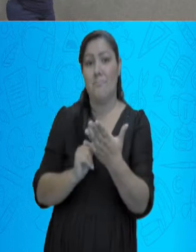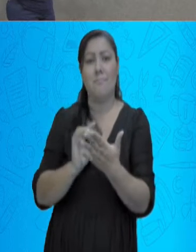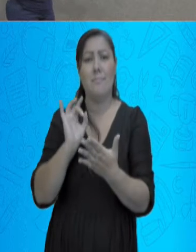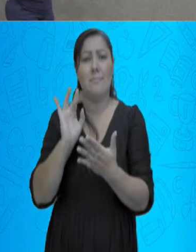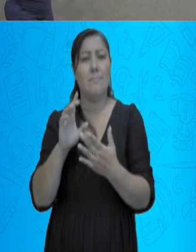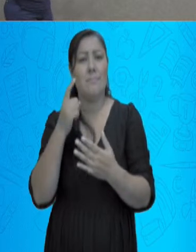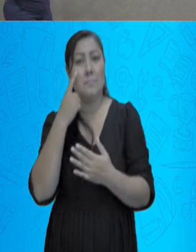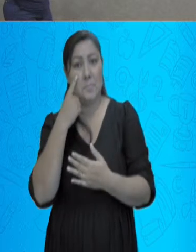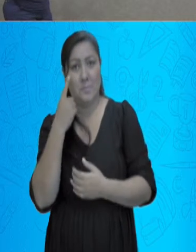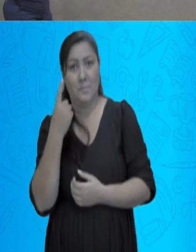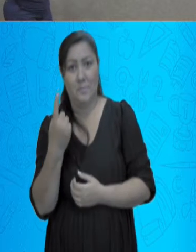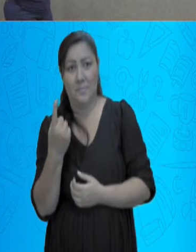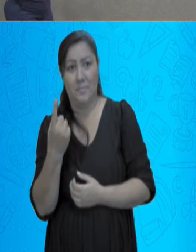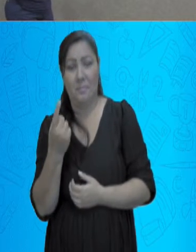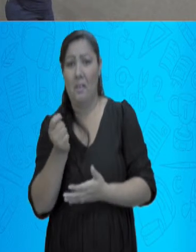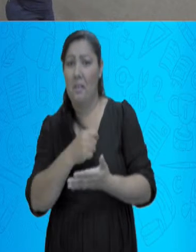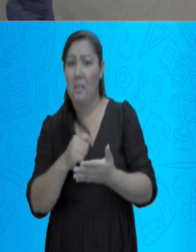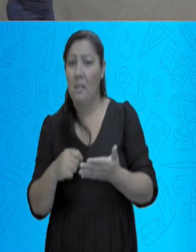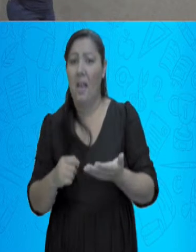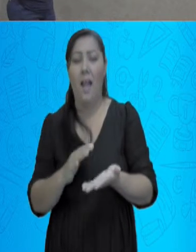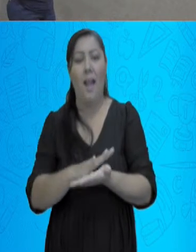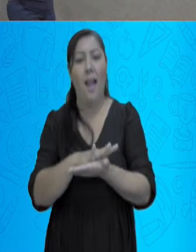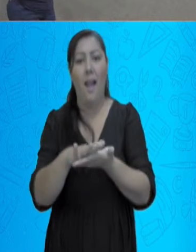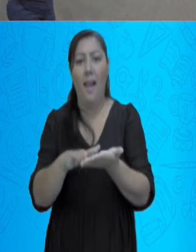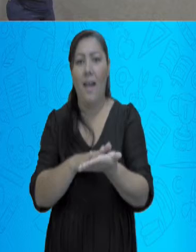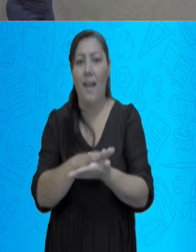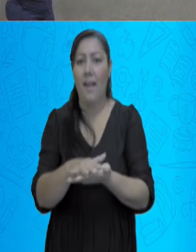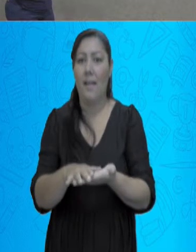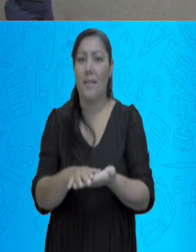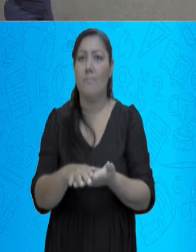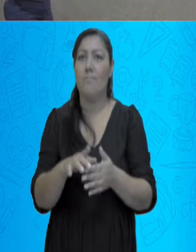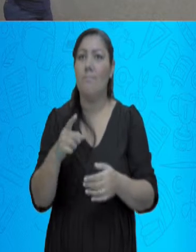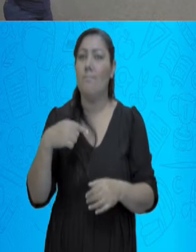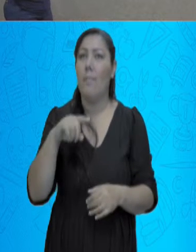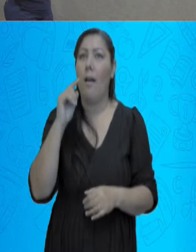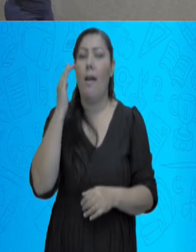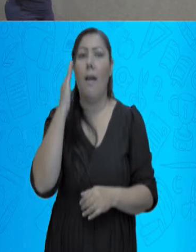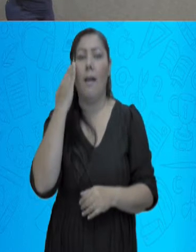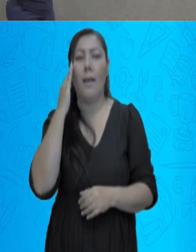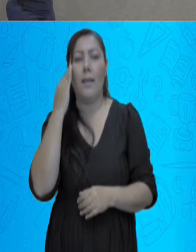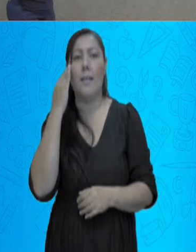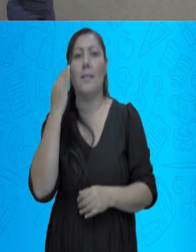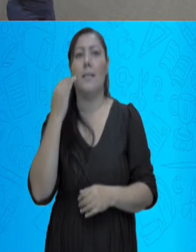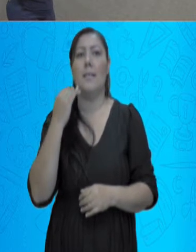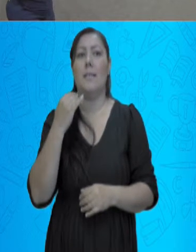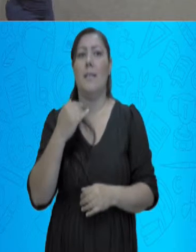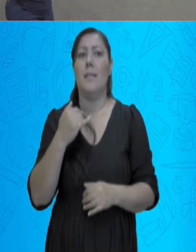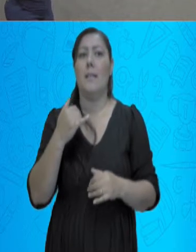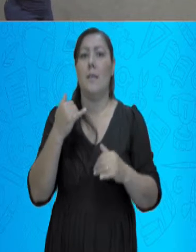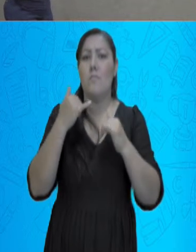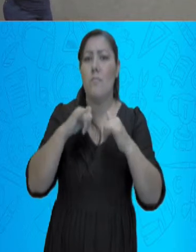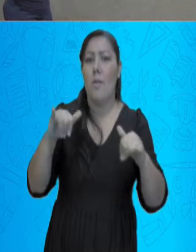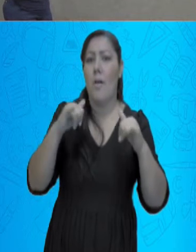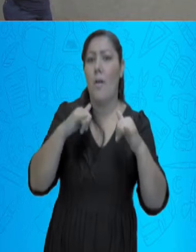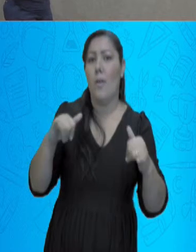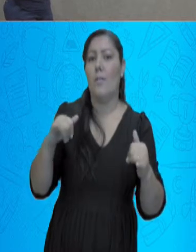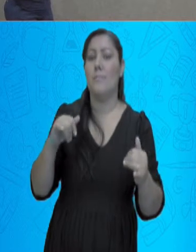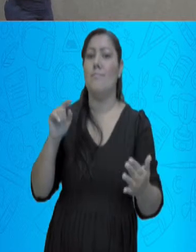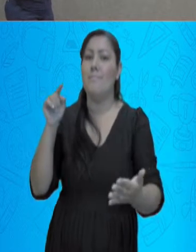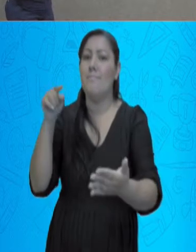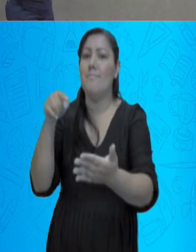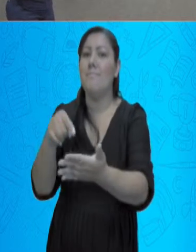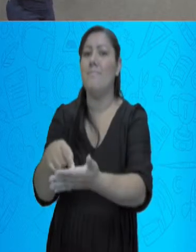Não tenho nada escrito. Mas entendemos que a mensagem foi transmitida de forma bem